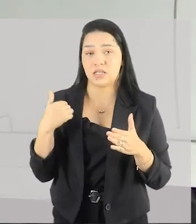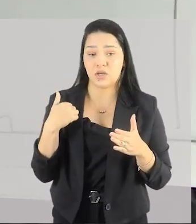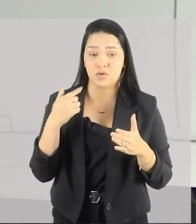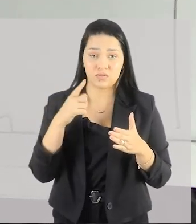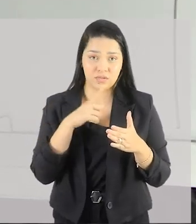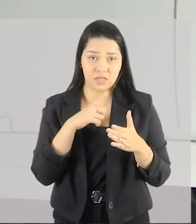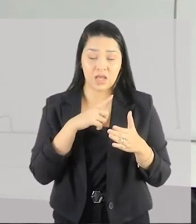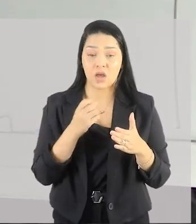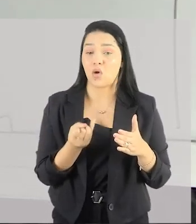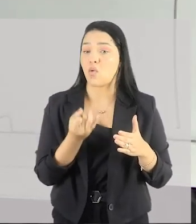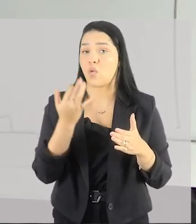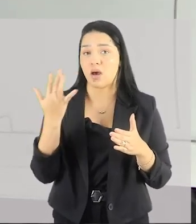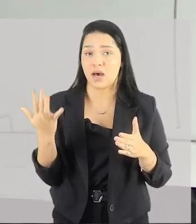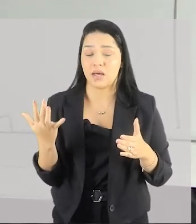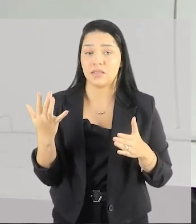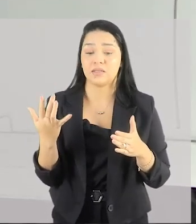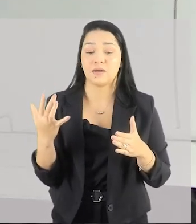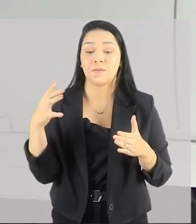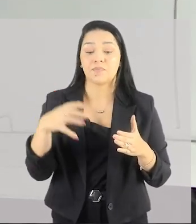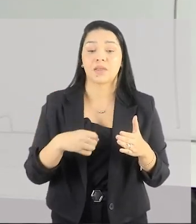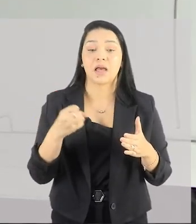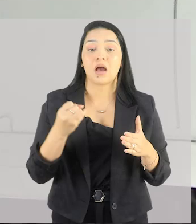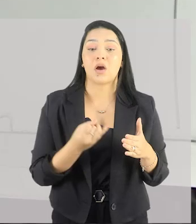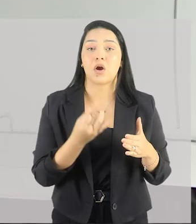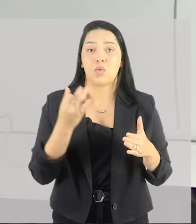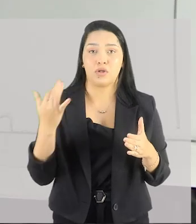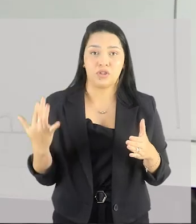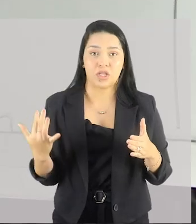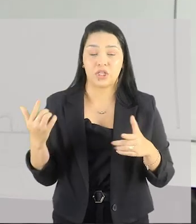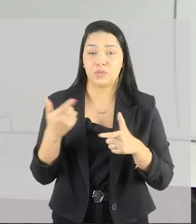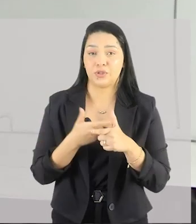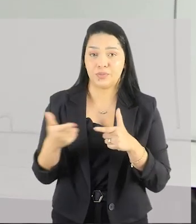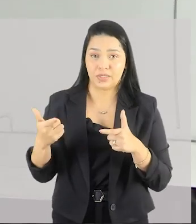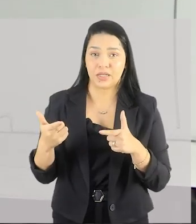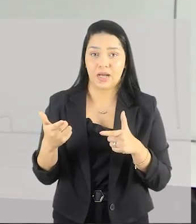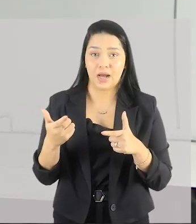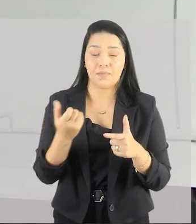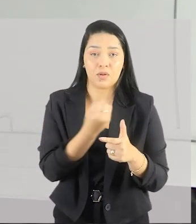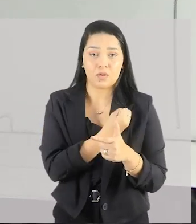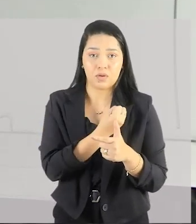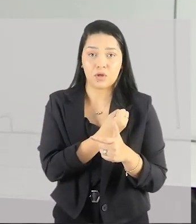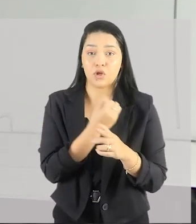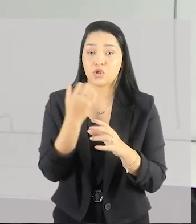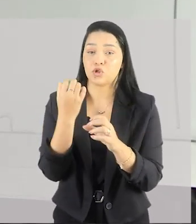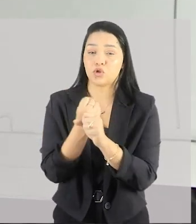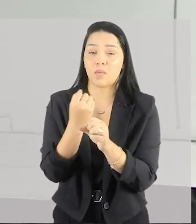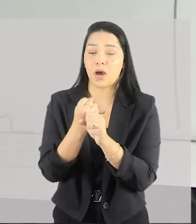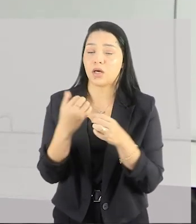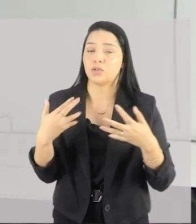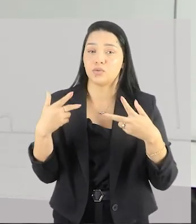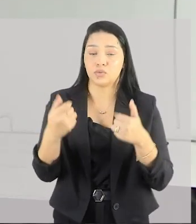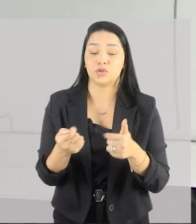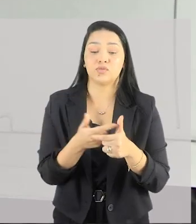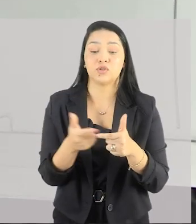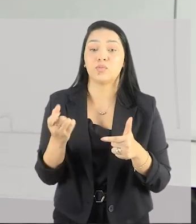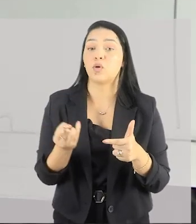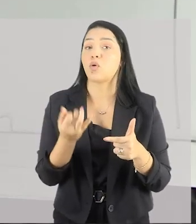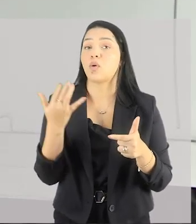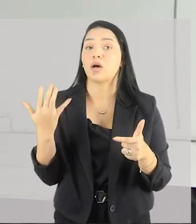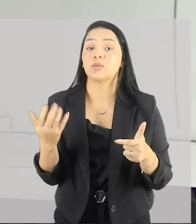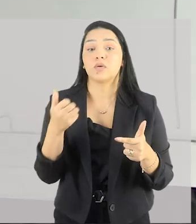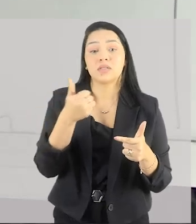obter, quantas peças, eu vou pegar a quantidade de tábuas, multiplicar pelo comprimento, somar tudo e depois dividir por quanto?